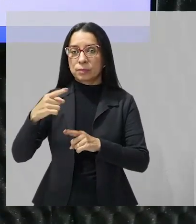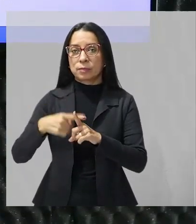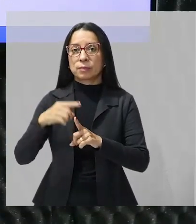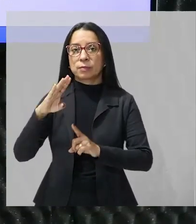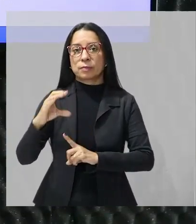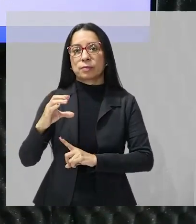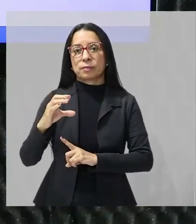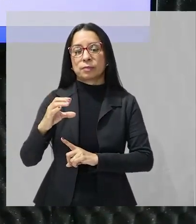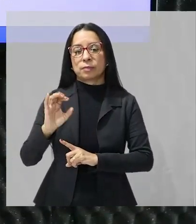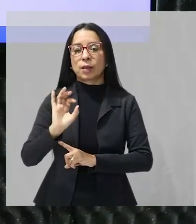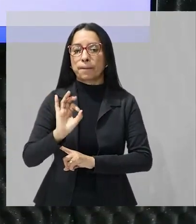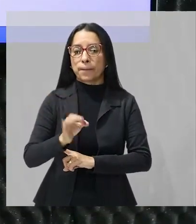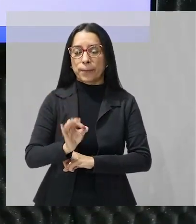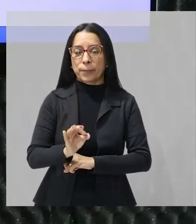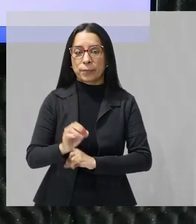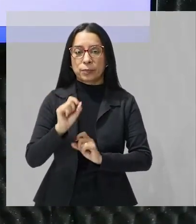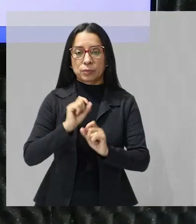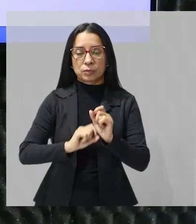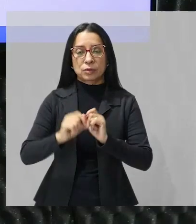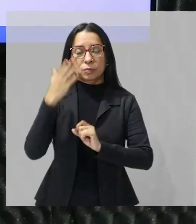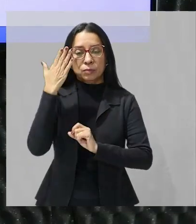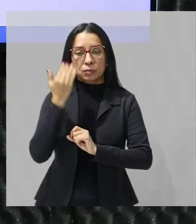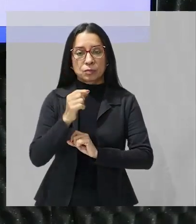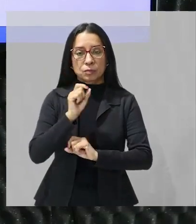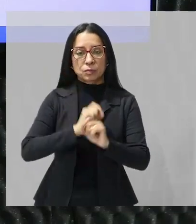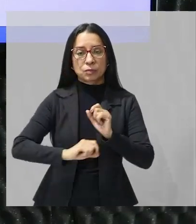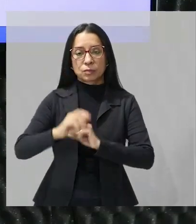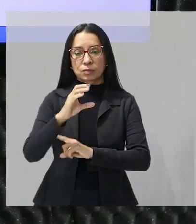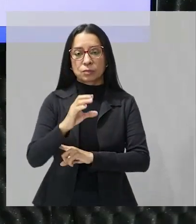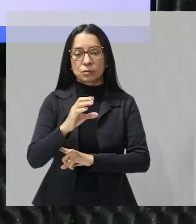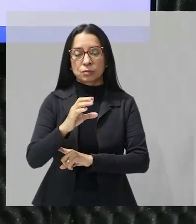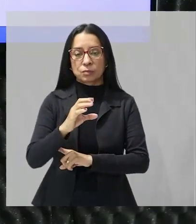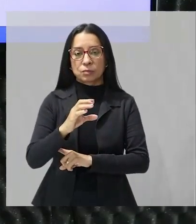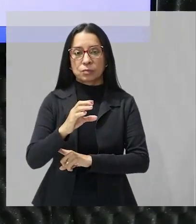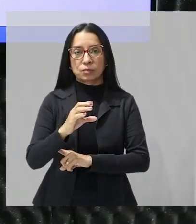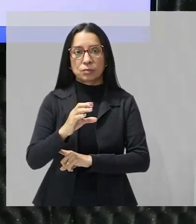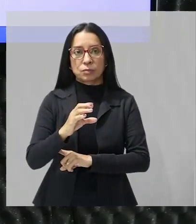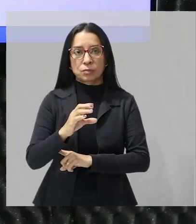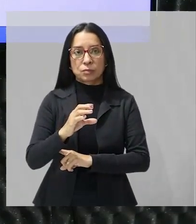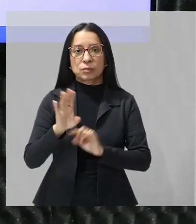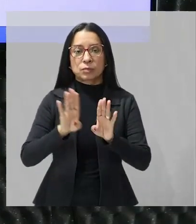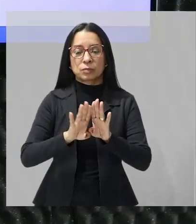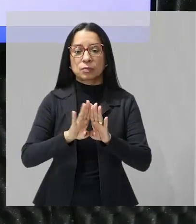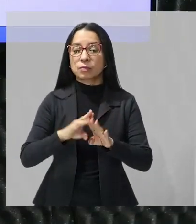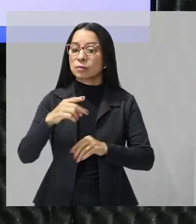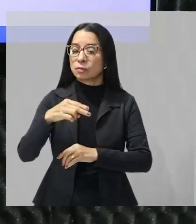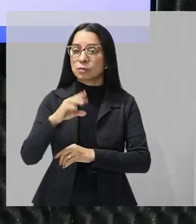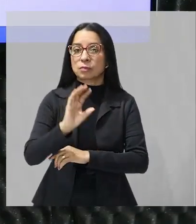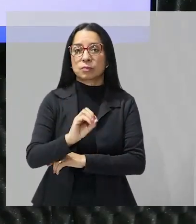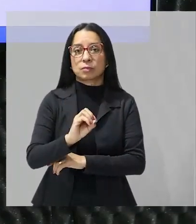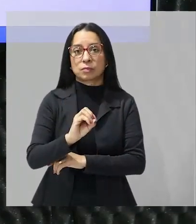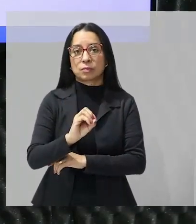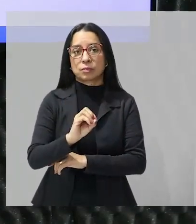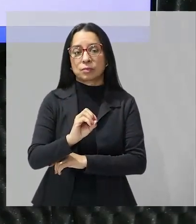c. Pronto. Aqui nós já sabemos quem é o c. O c também é 0, tá? Então, essa